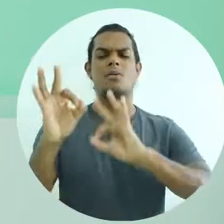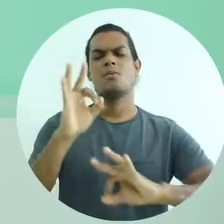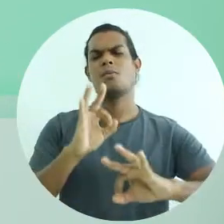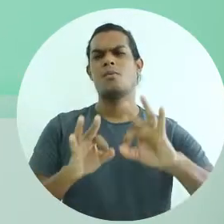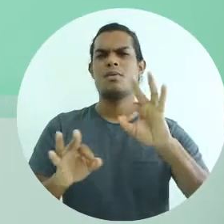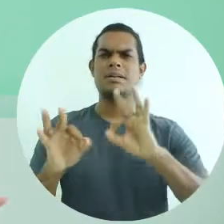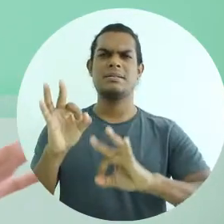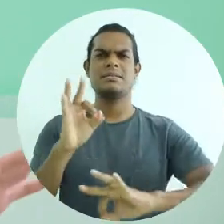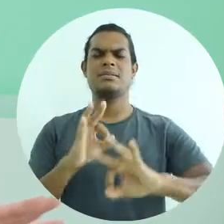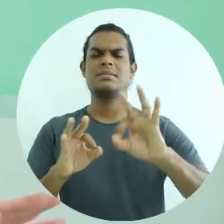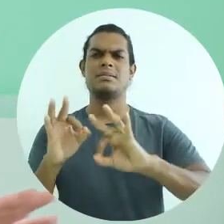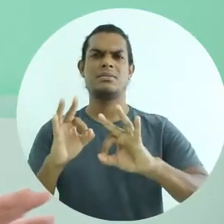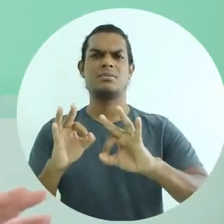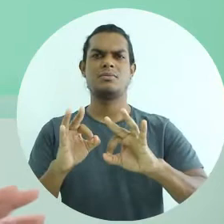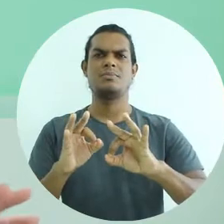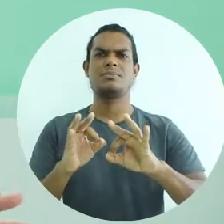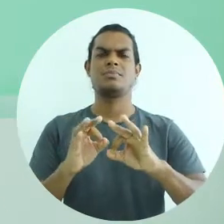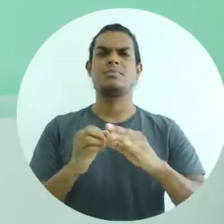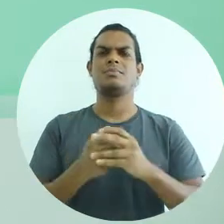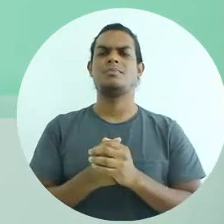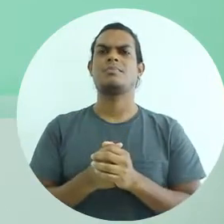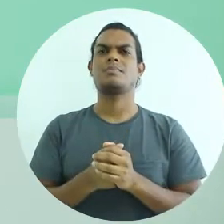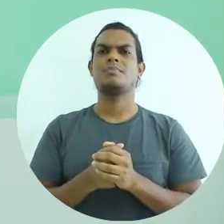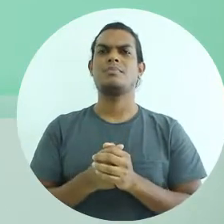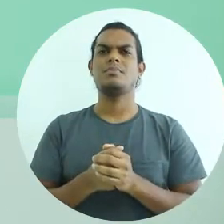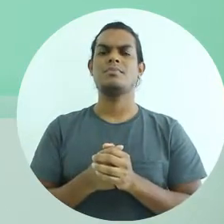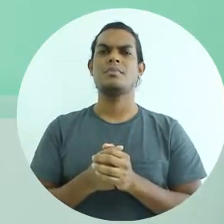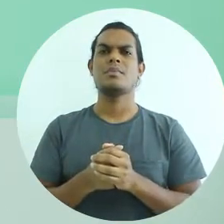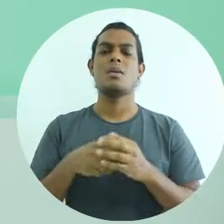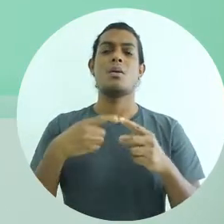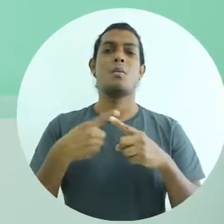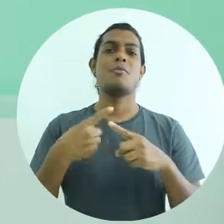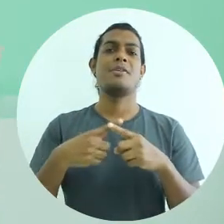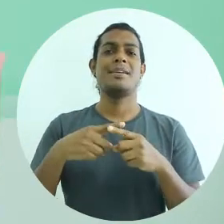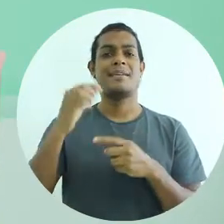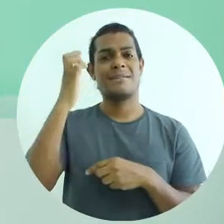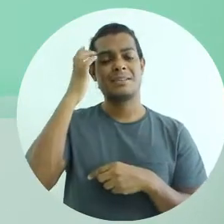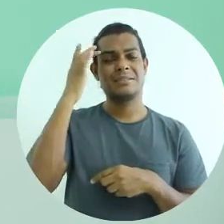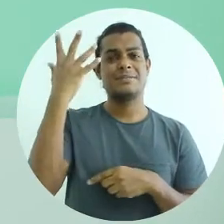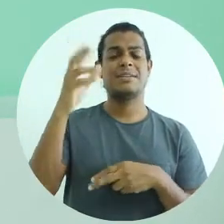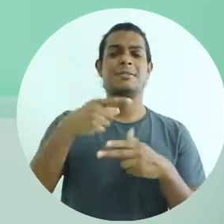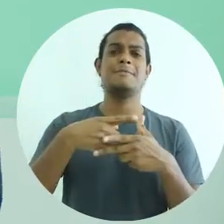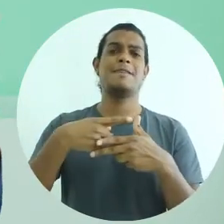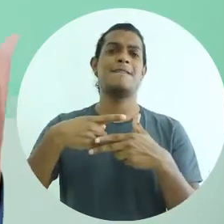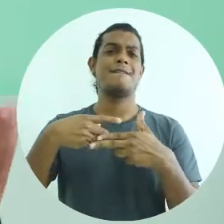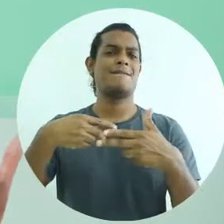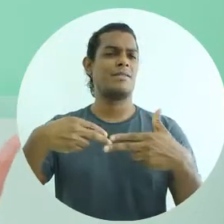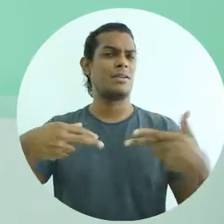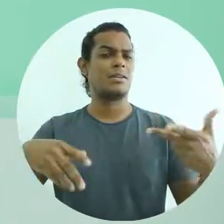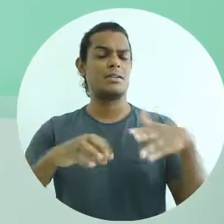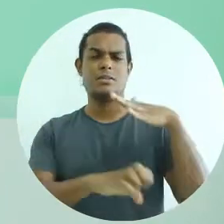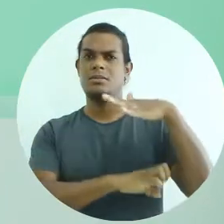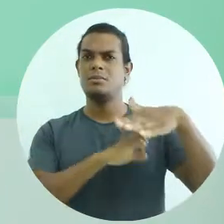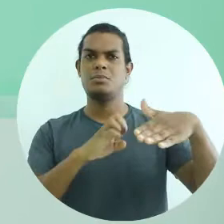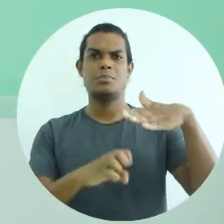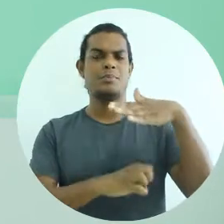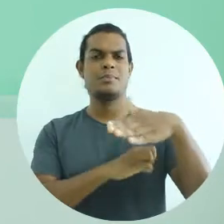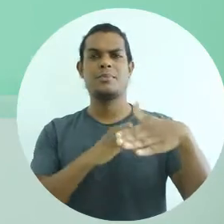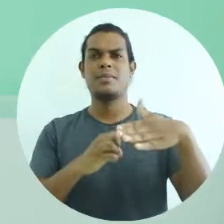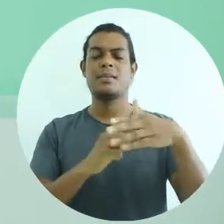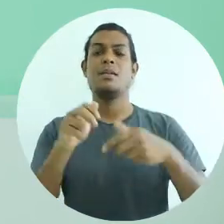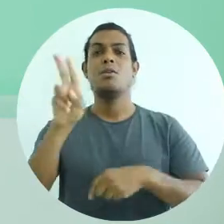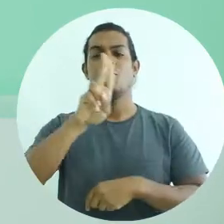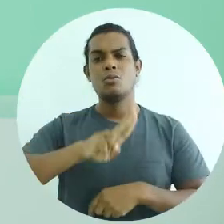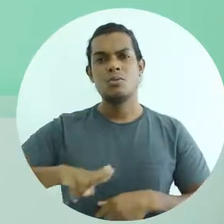norma padronizada. E aí seria mais fácil para as diversas empresas em várias partes do mundo falarem